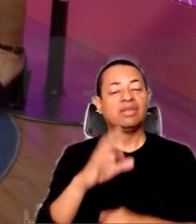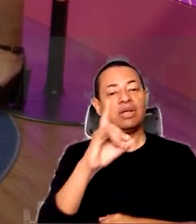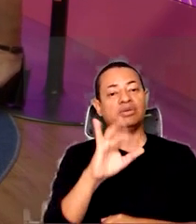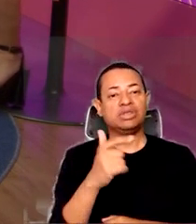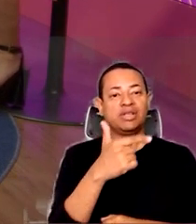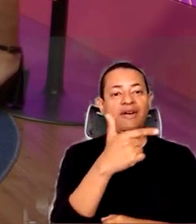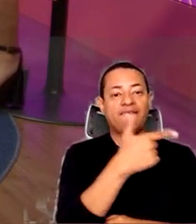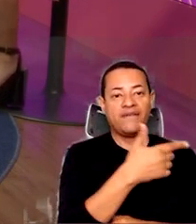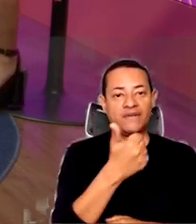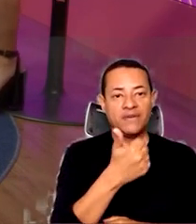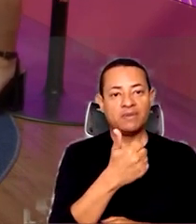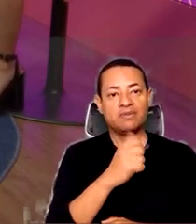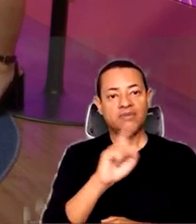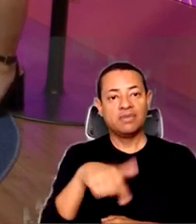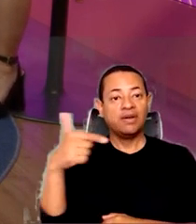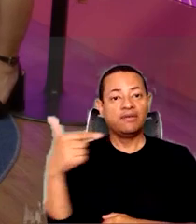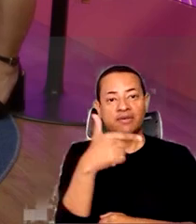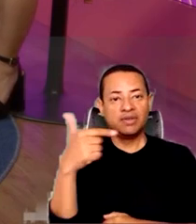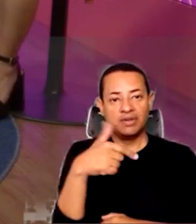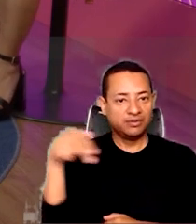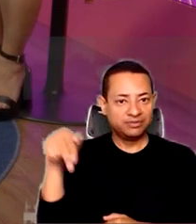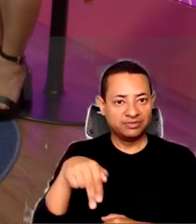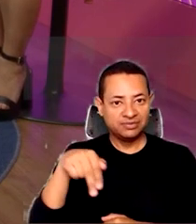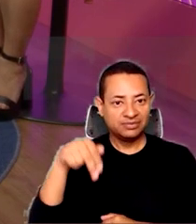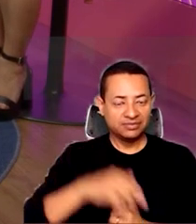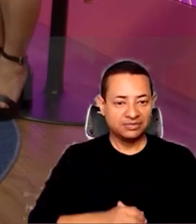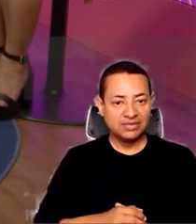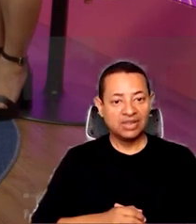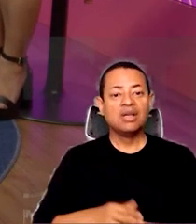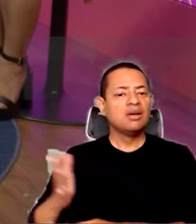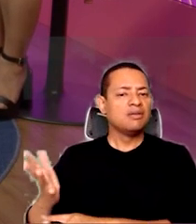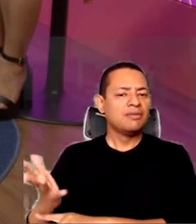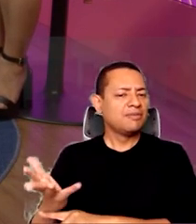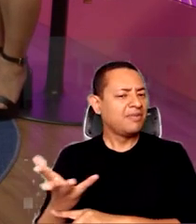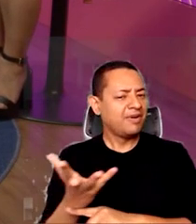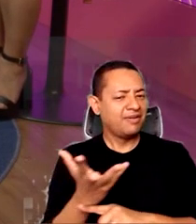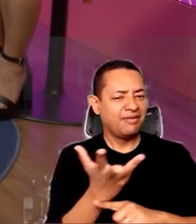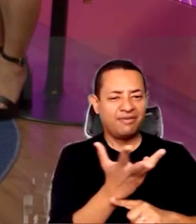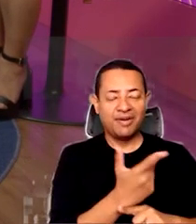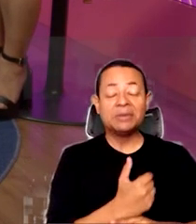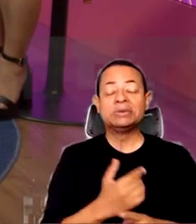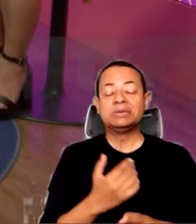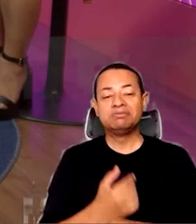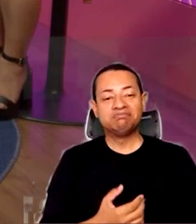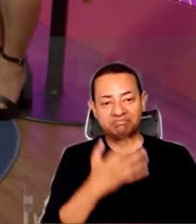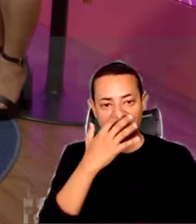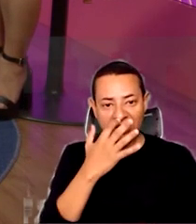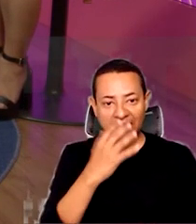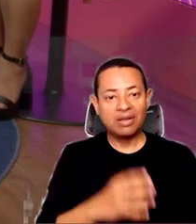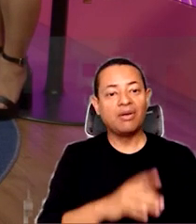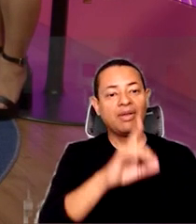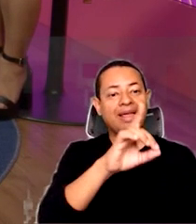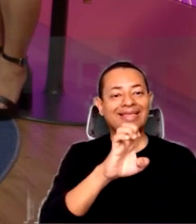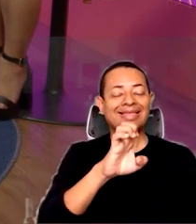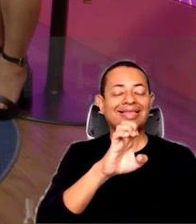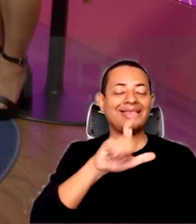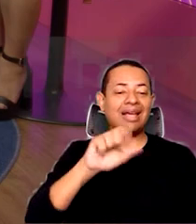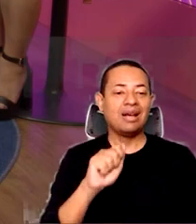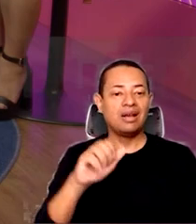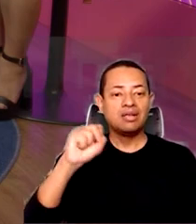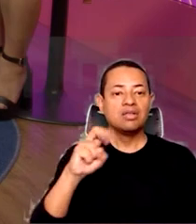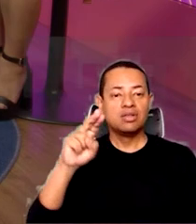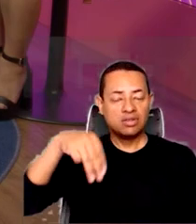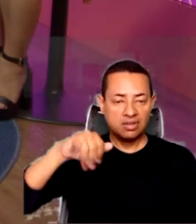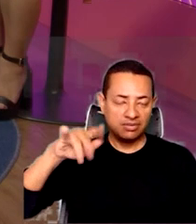ser no dia 21 e 22 de novembro num evento incrível que vai ser o d summit que o